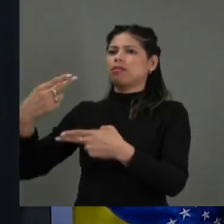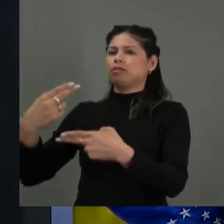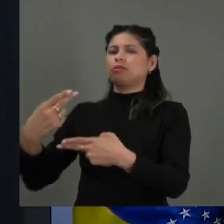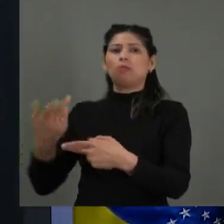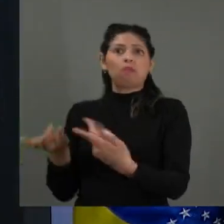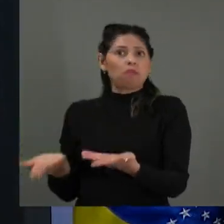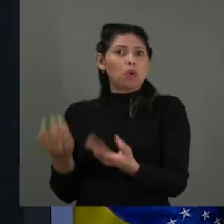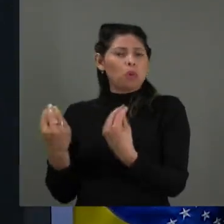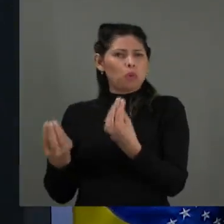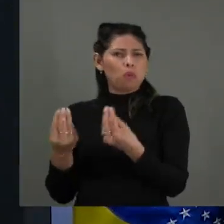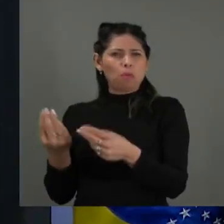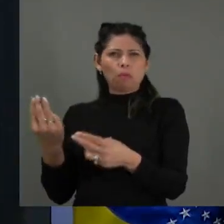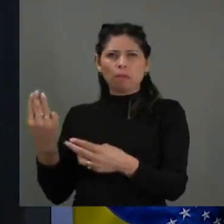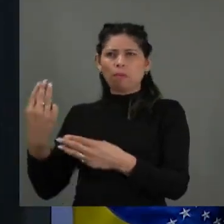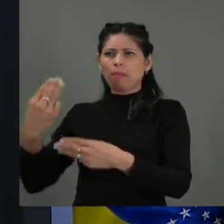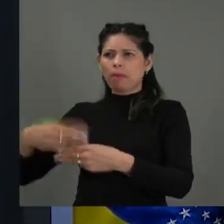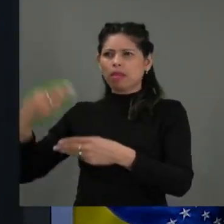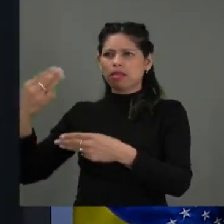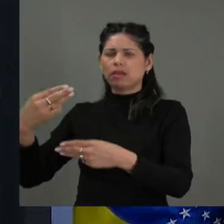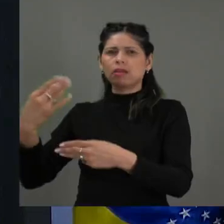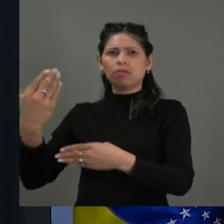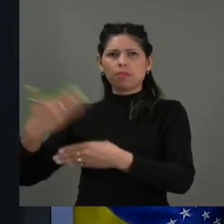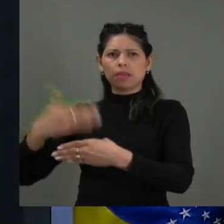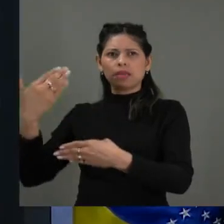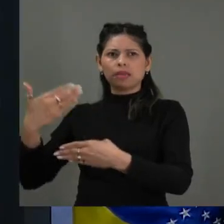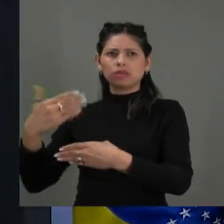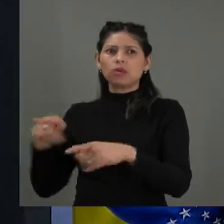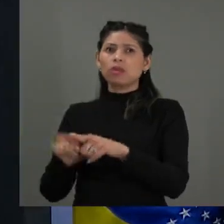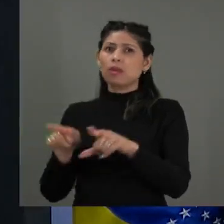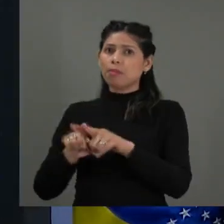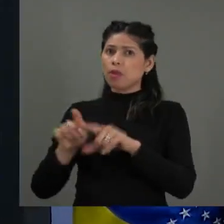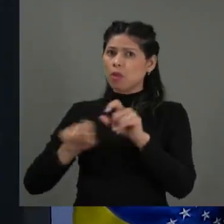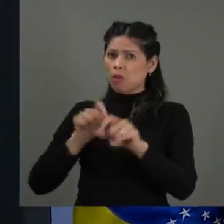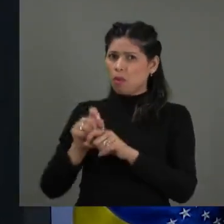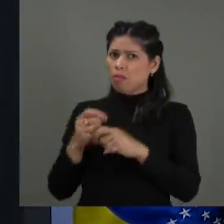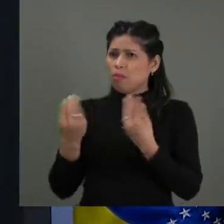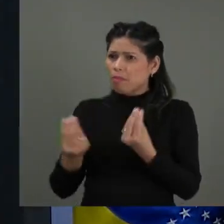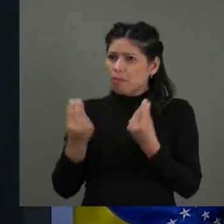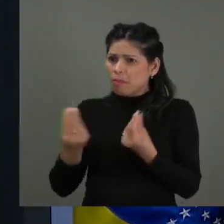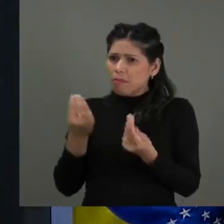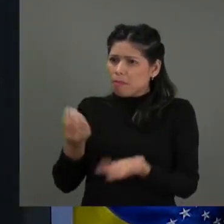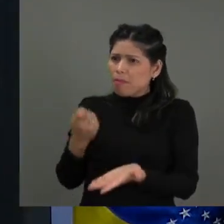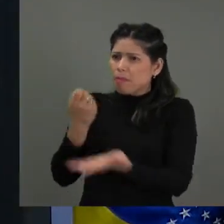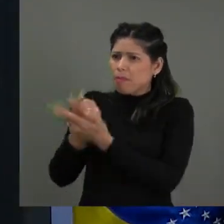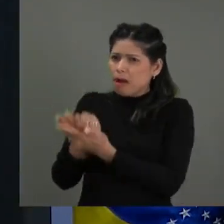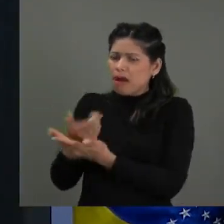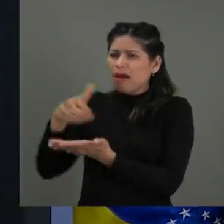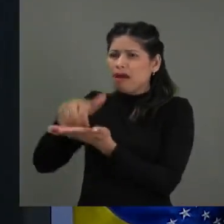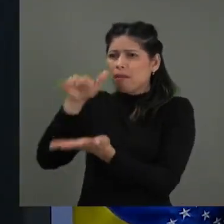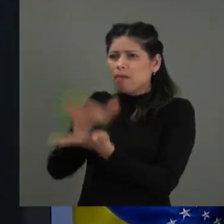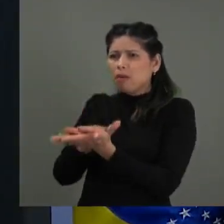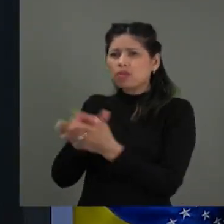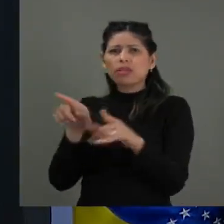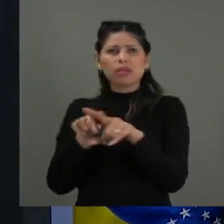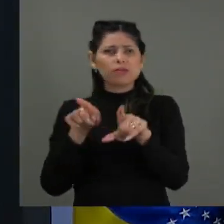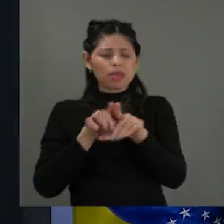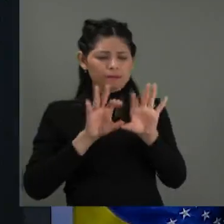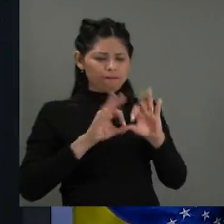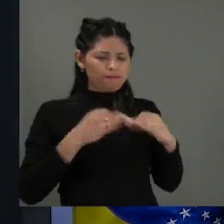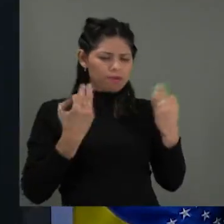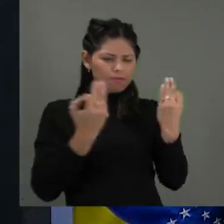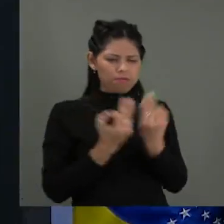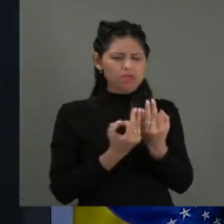bairros à luz do dia. As facções criminosas. Famílias sendo expulsas de casa